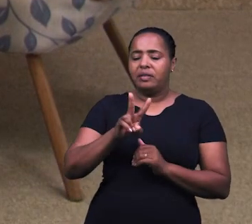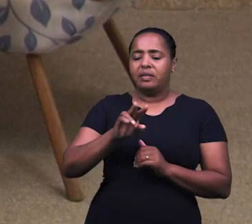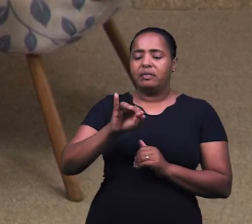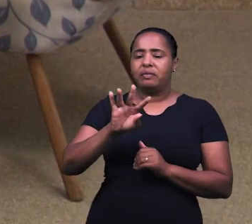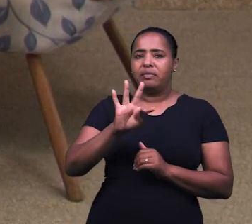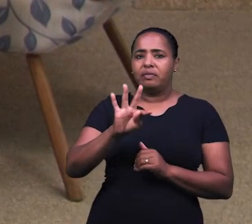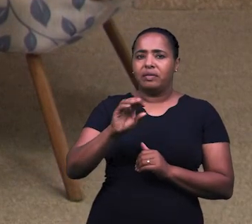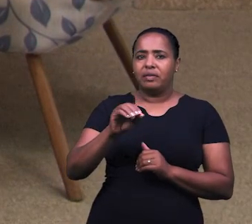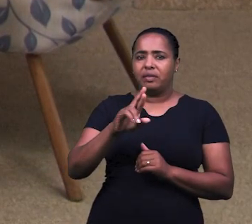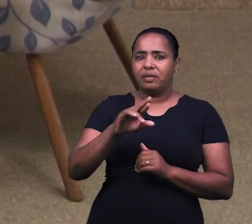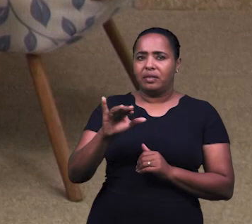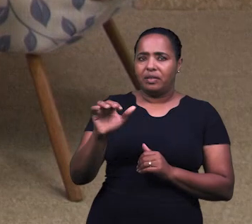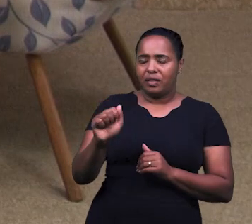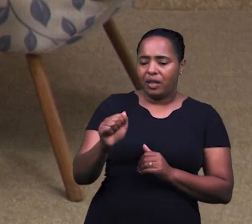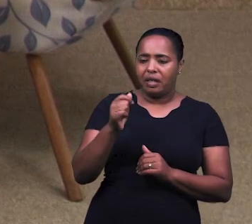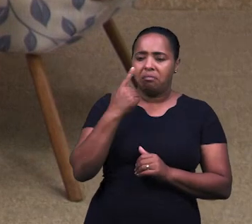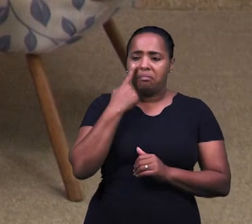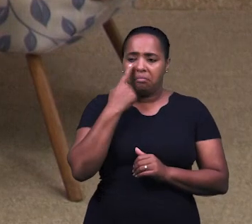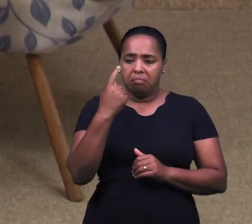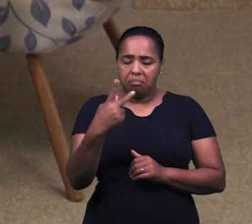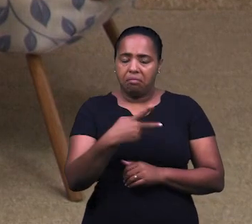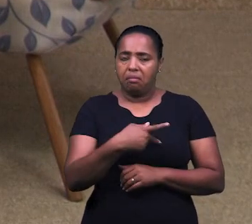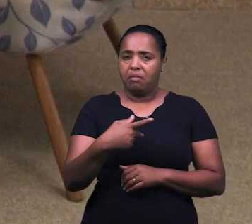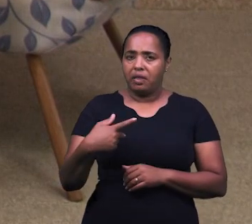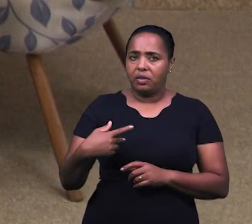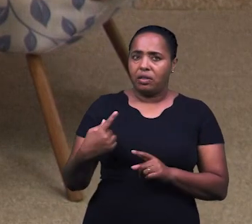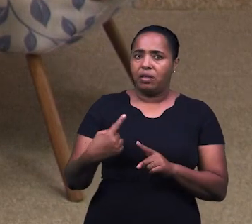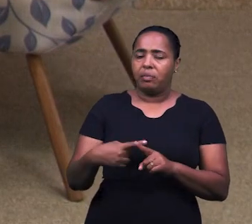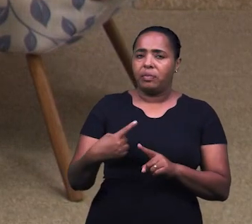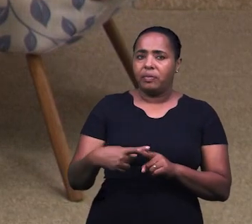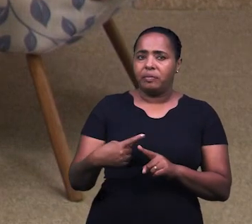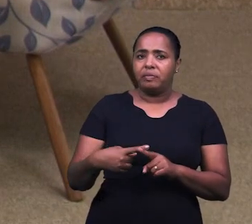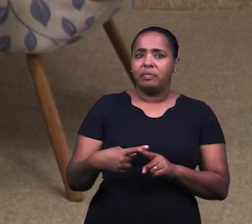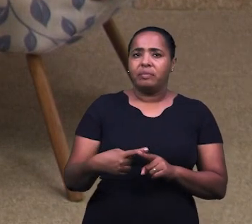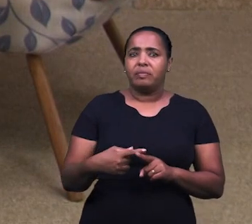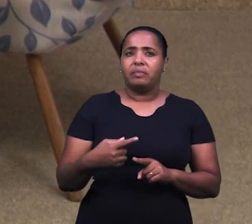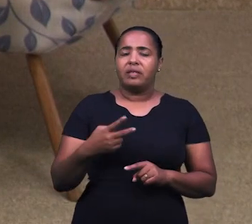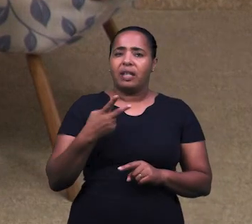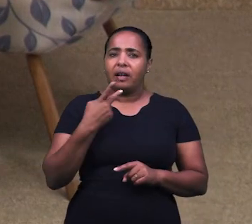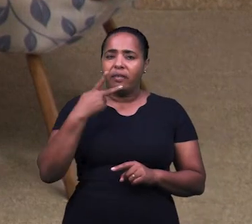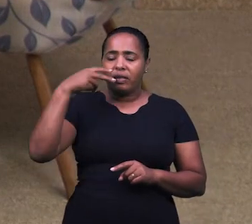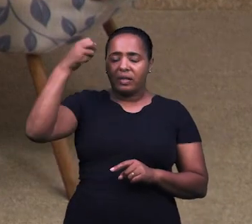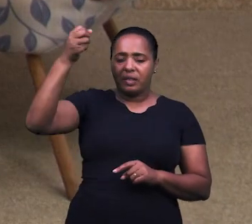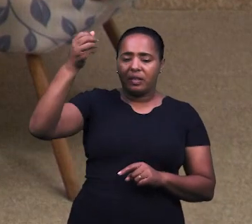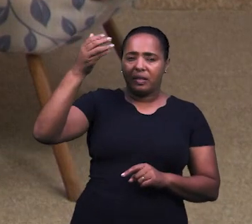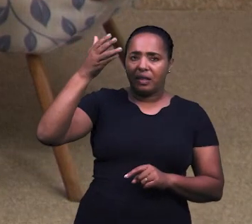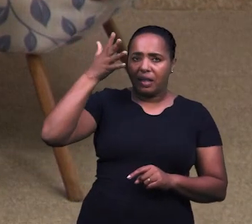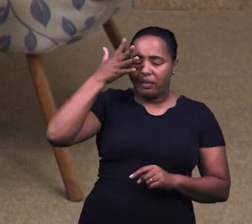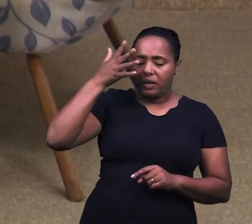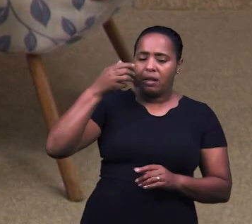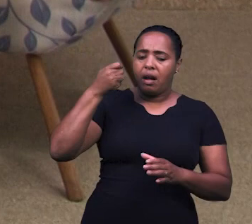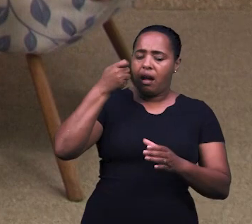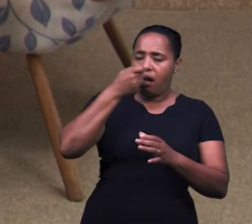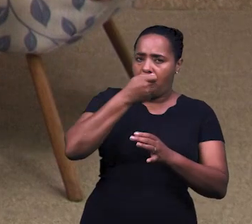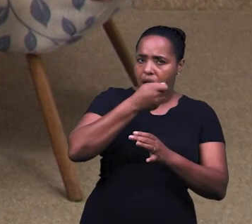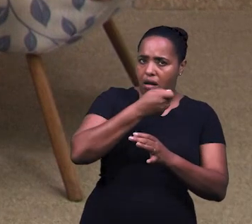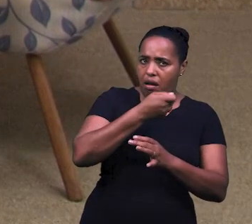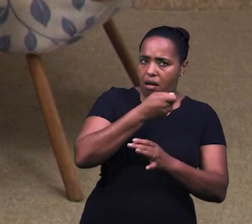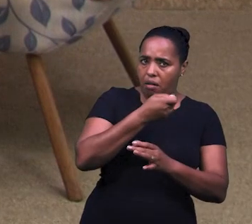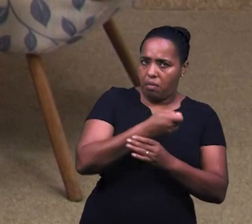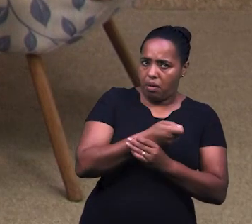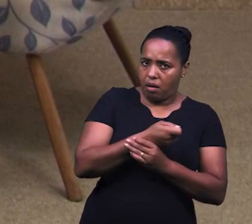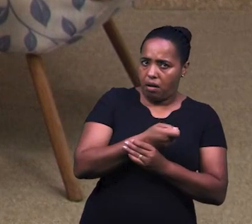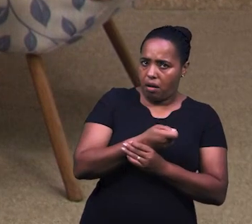criança Vitória. Eu achei interessante, pastor, que ela falou na revelação que